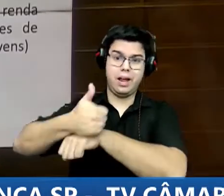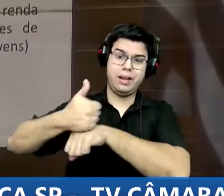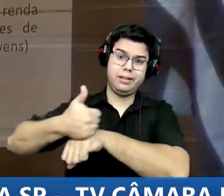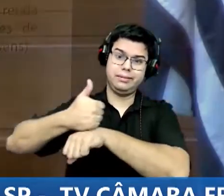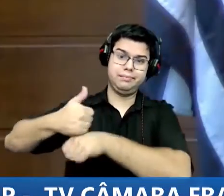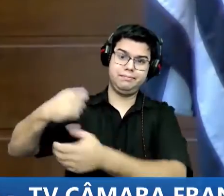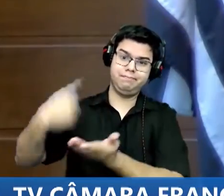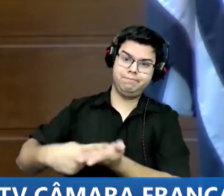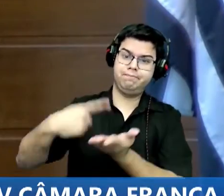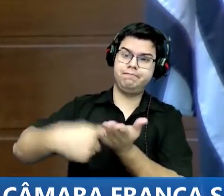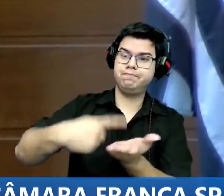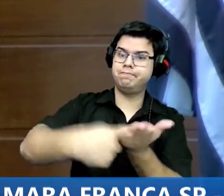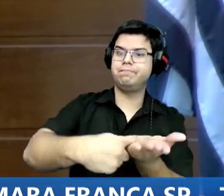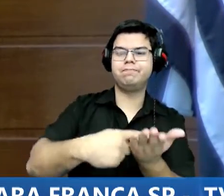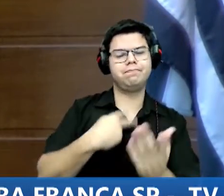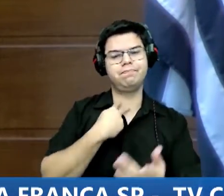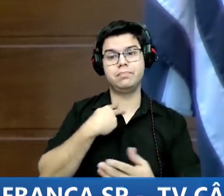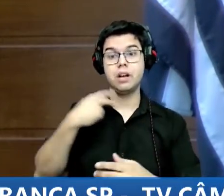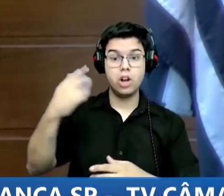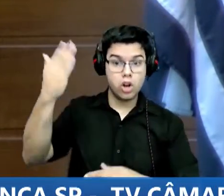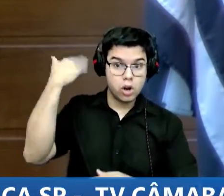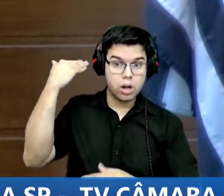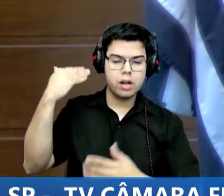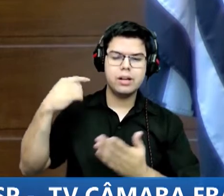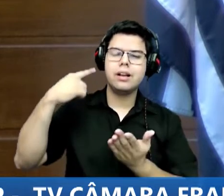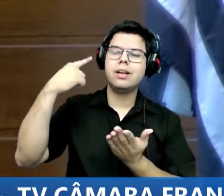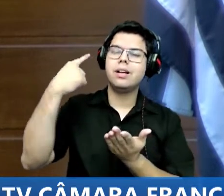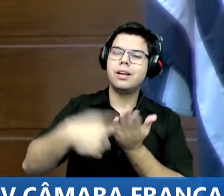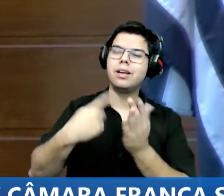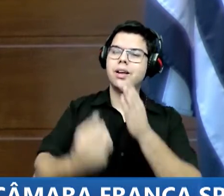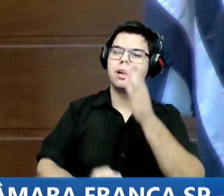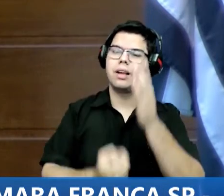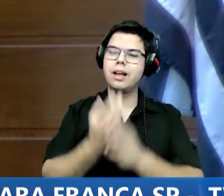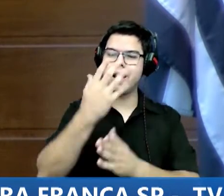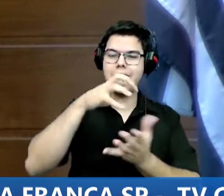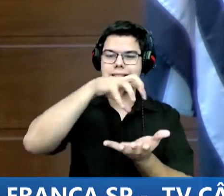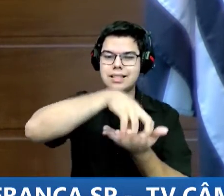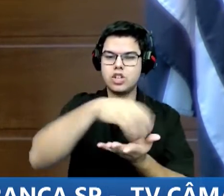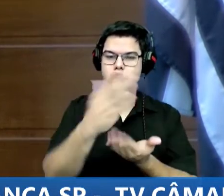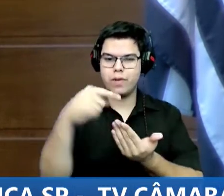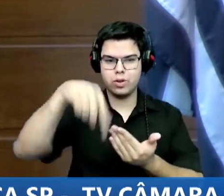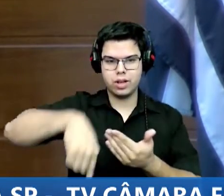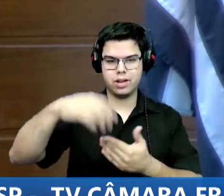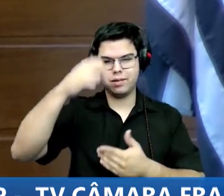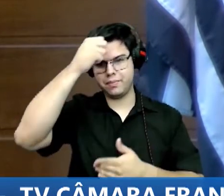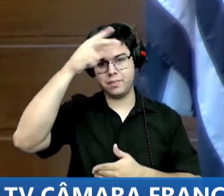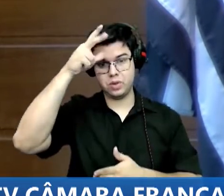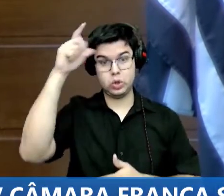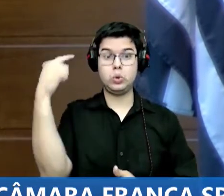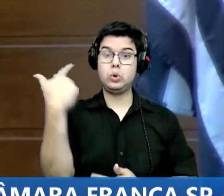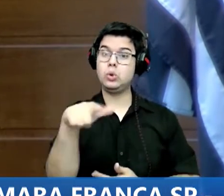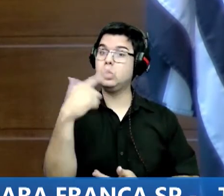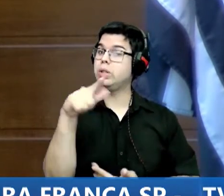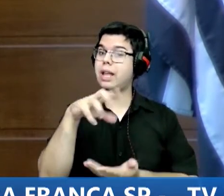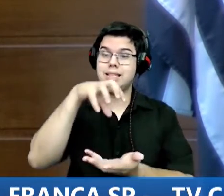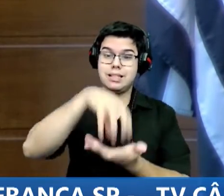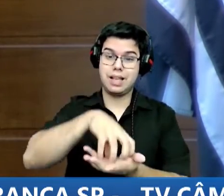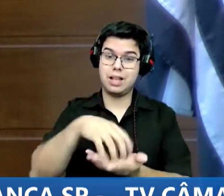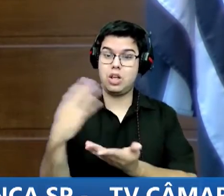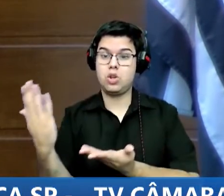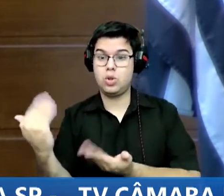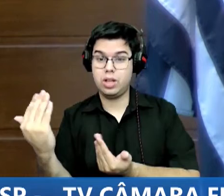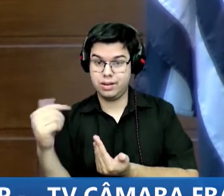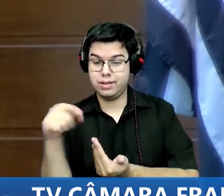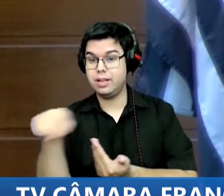comentado rapidamente de criar centros de juventude no nosso município. Nós não temos centros de adolescência e juventude que possam trazer